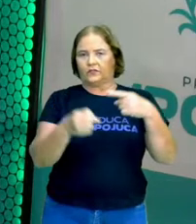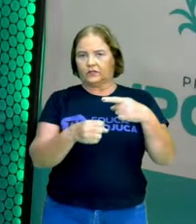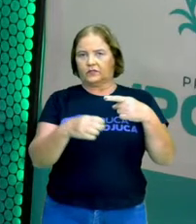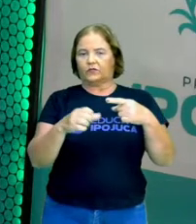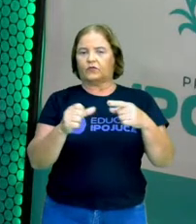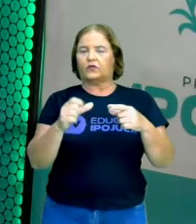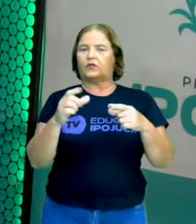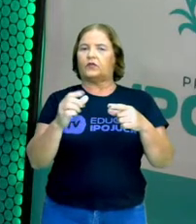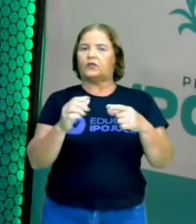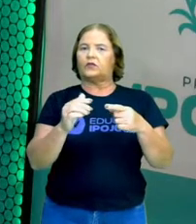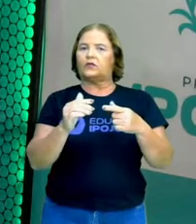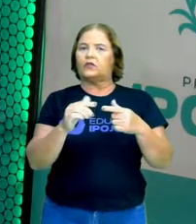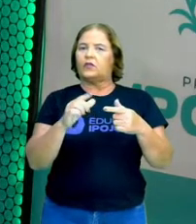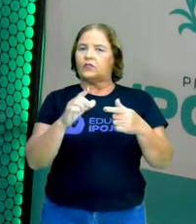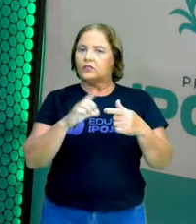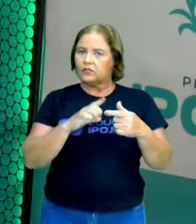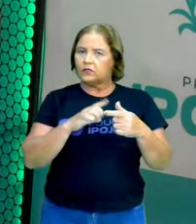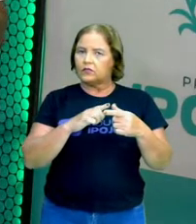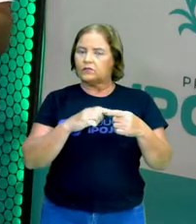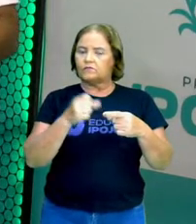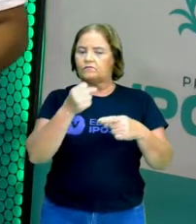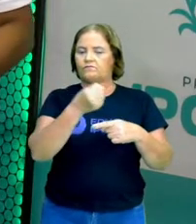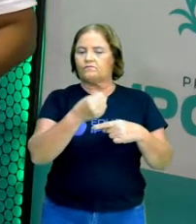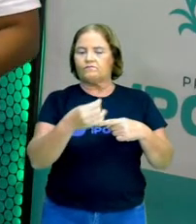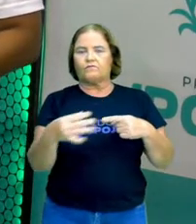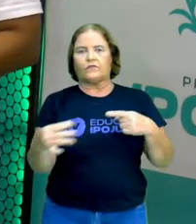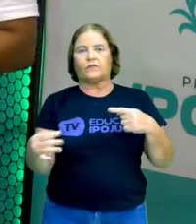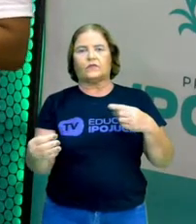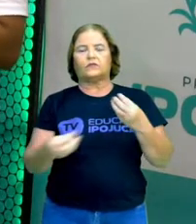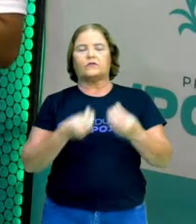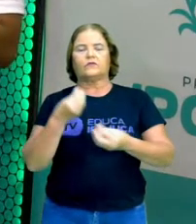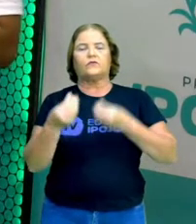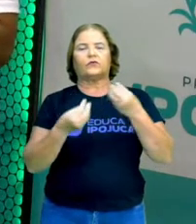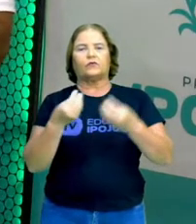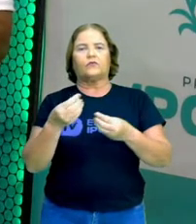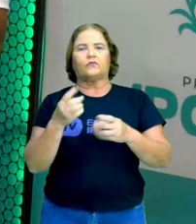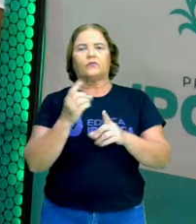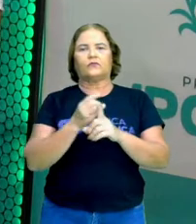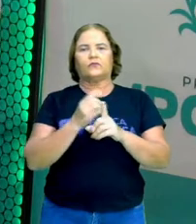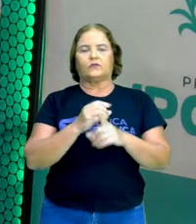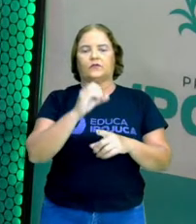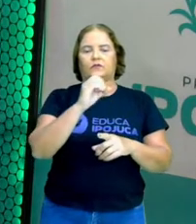essa dízima periódica. Vamos descobrir como?